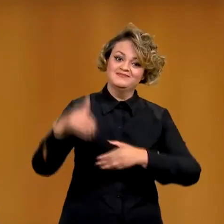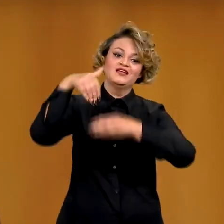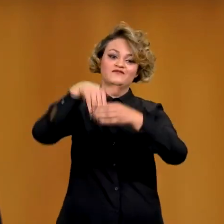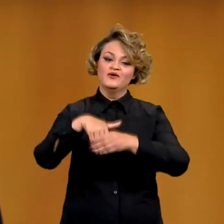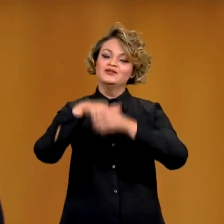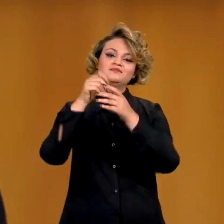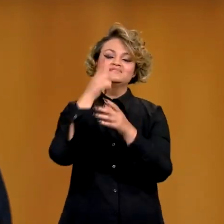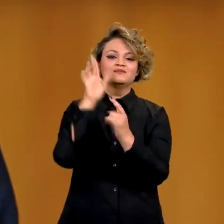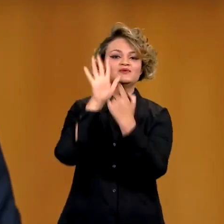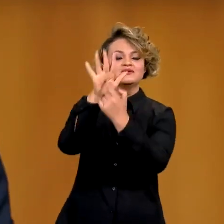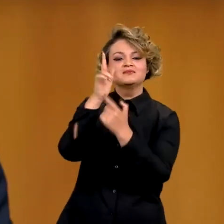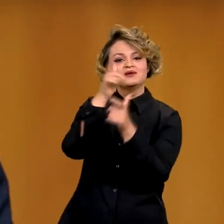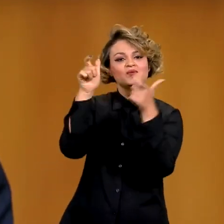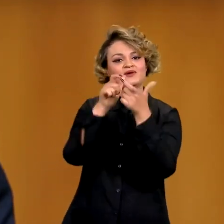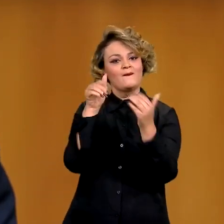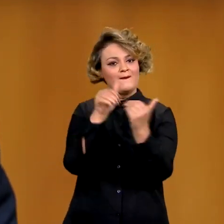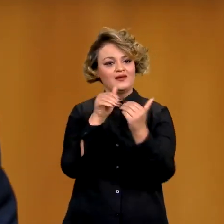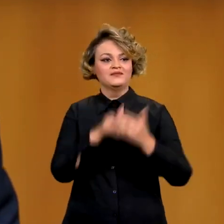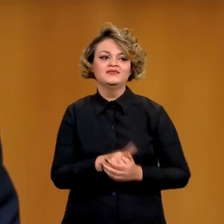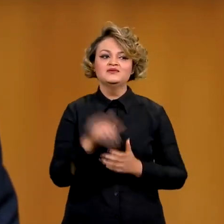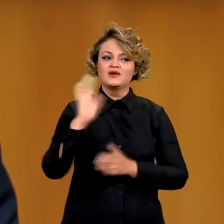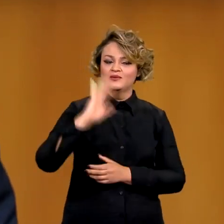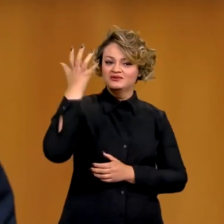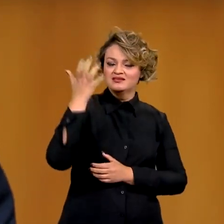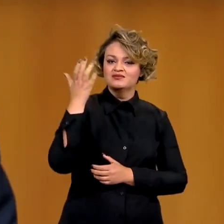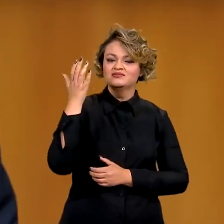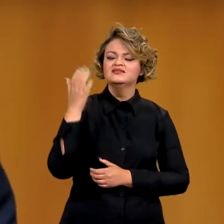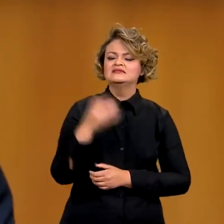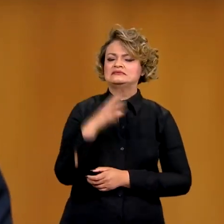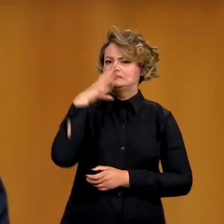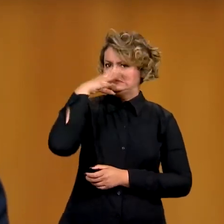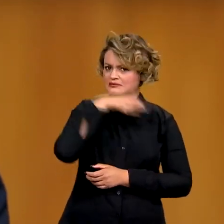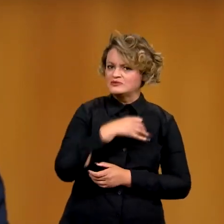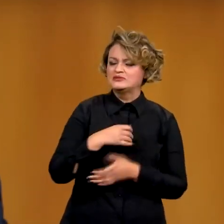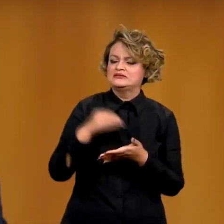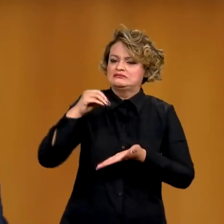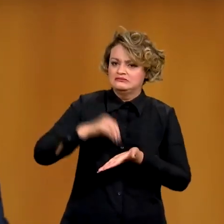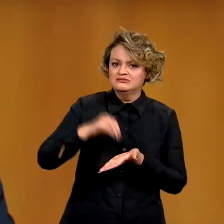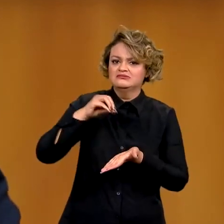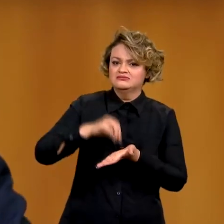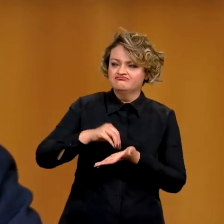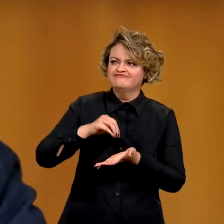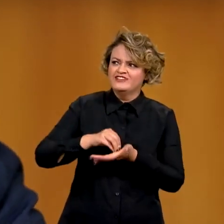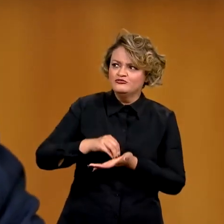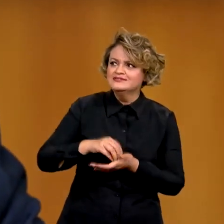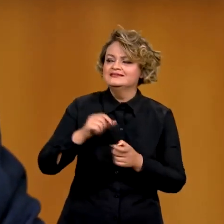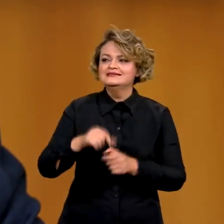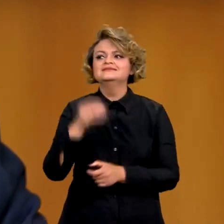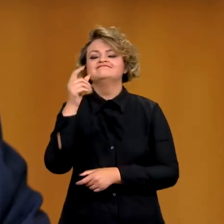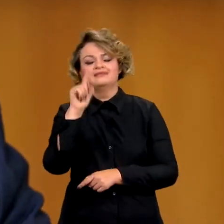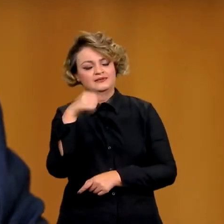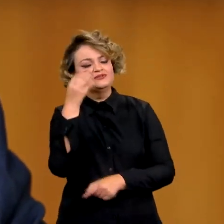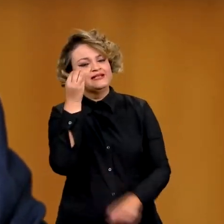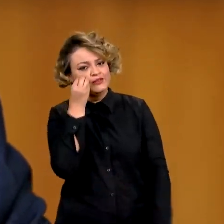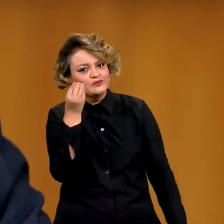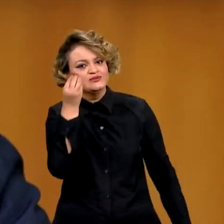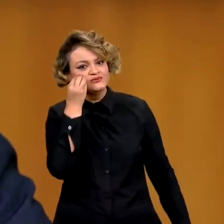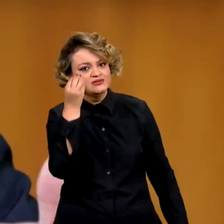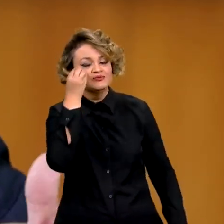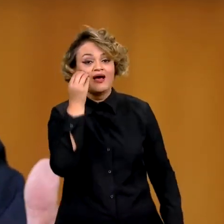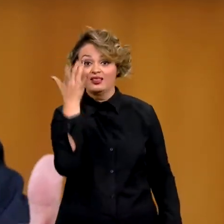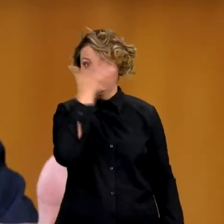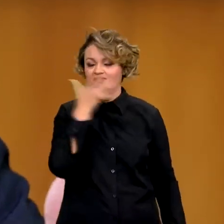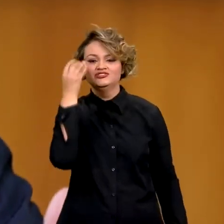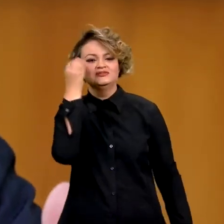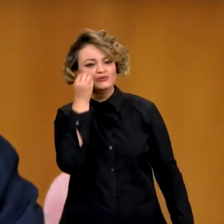convencer a maioria foi o que aconteceu com muita persistência muita habilidade sabe do nosso Ministro da Fazenda comperidade